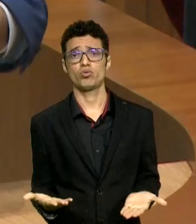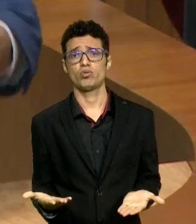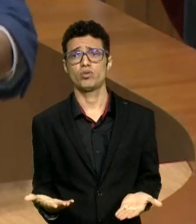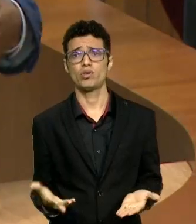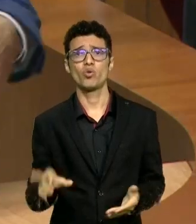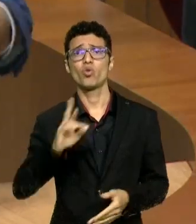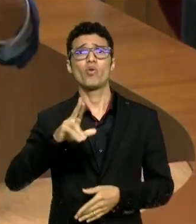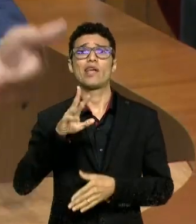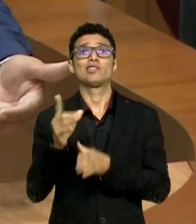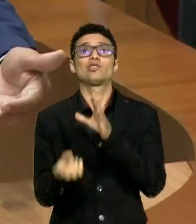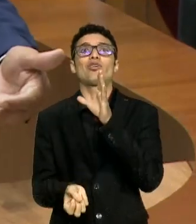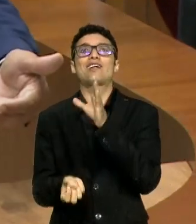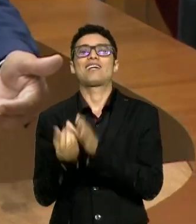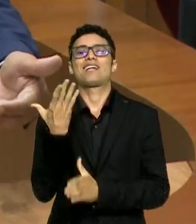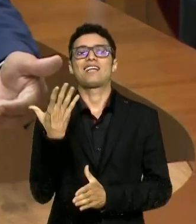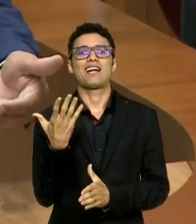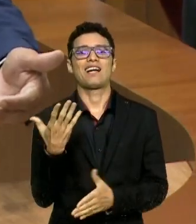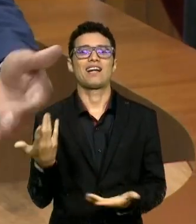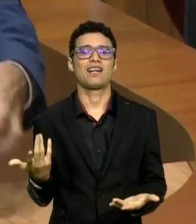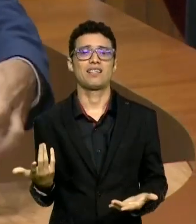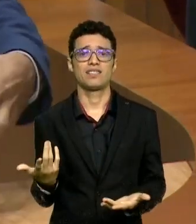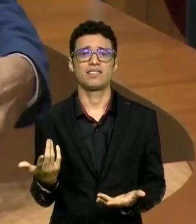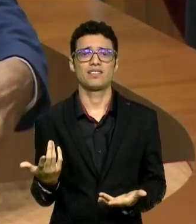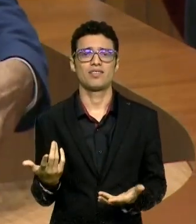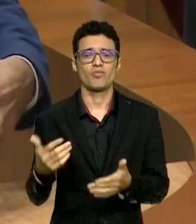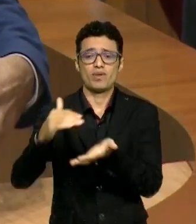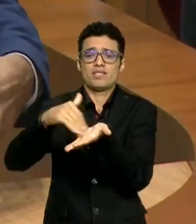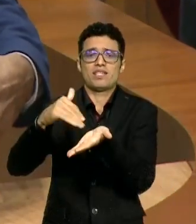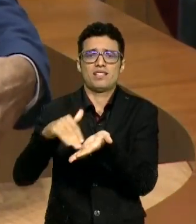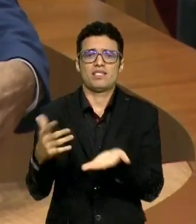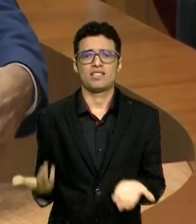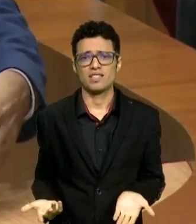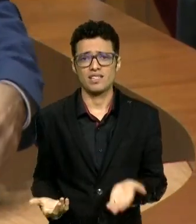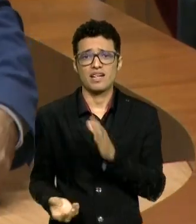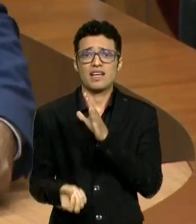a criação de um cargo de mais...